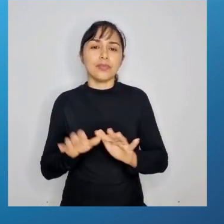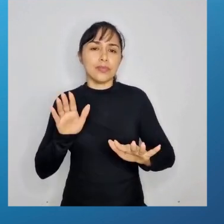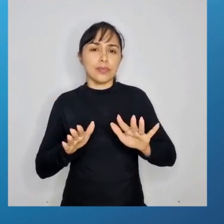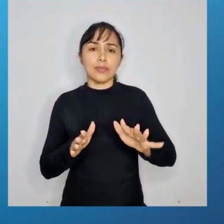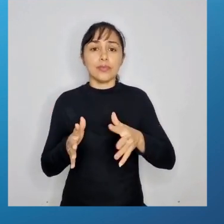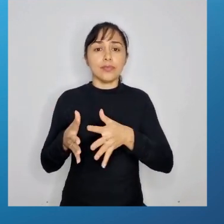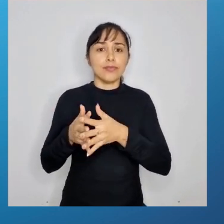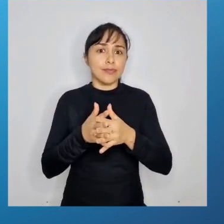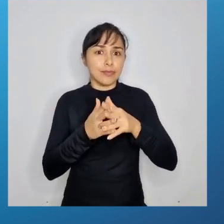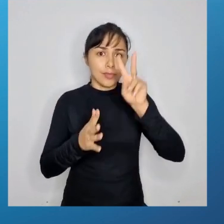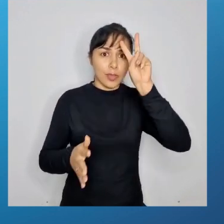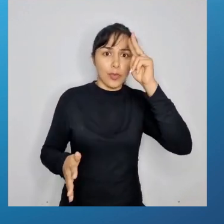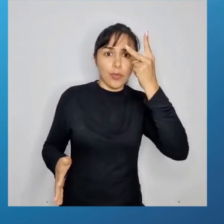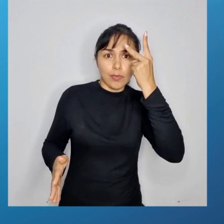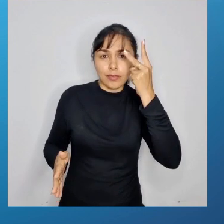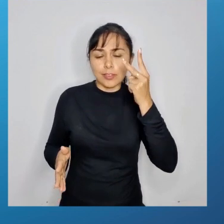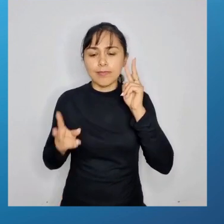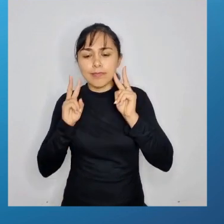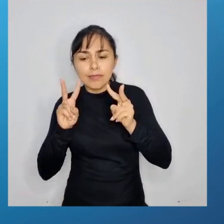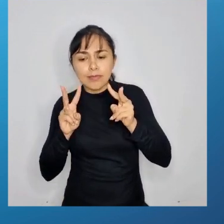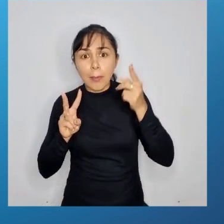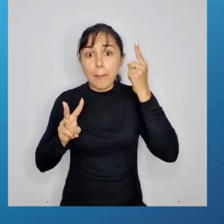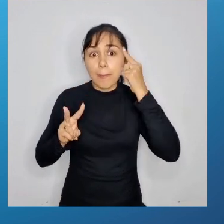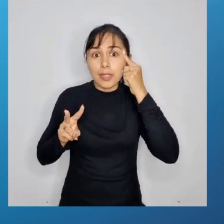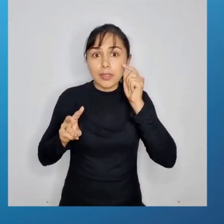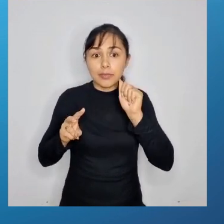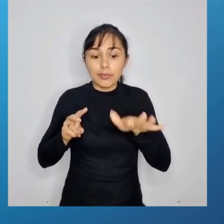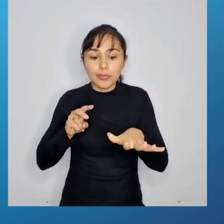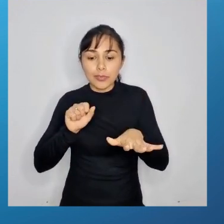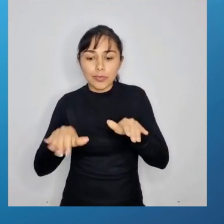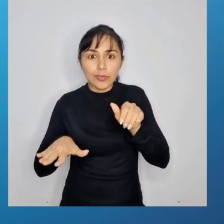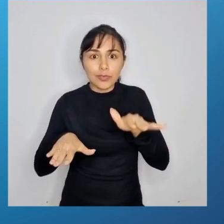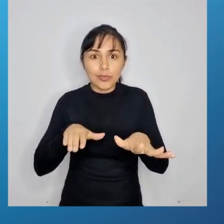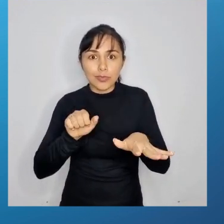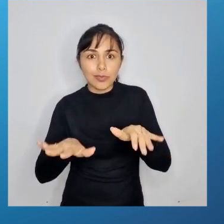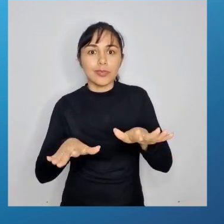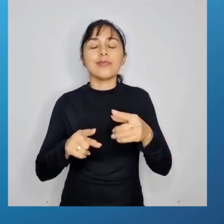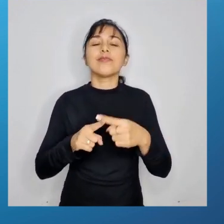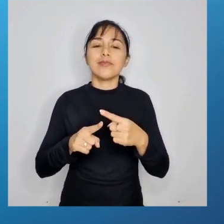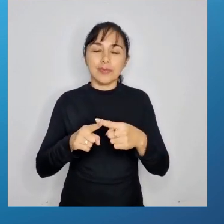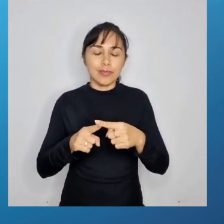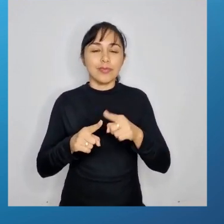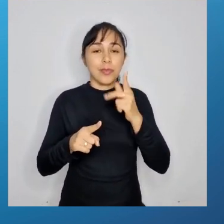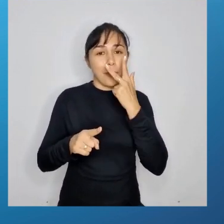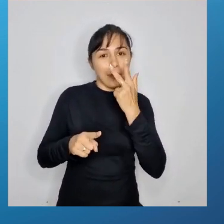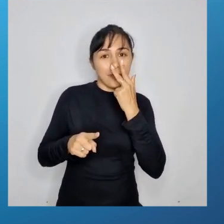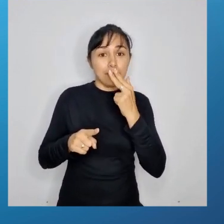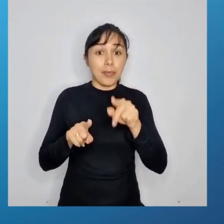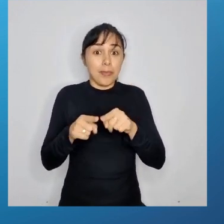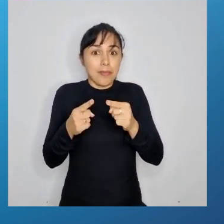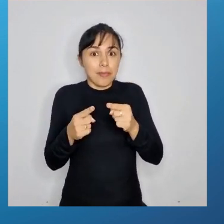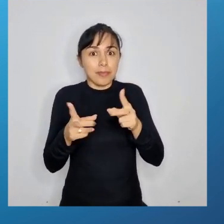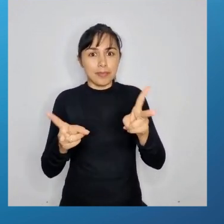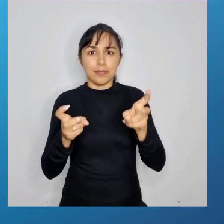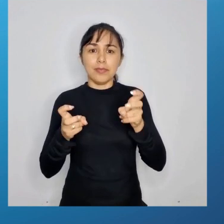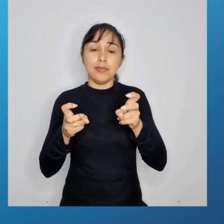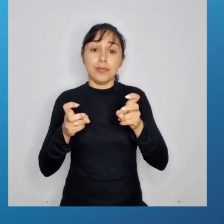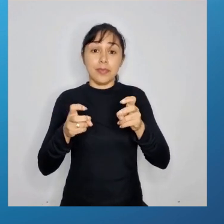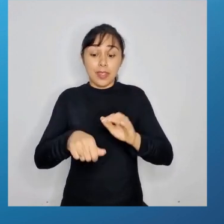confundidos, olhando muito rapidamente com répteis, com lagartos, por causa da sua forma. Mas perceba, eles não têm a